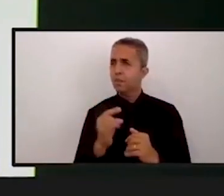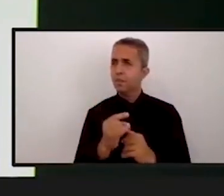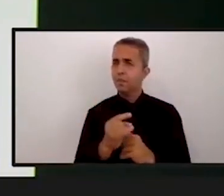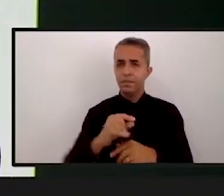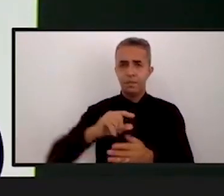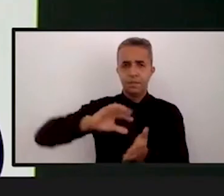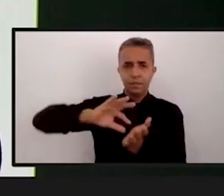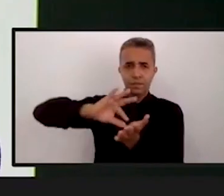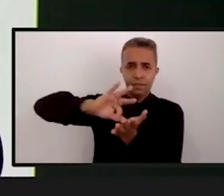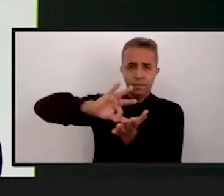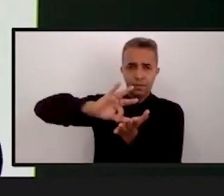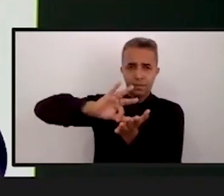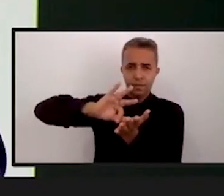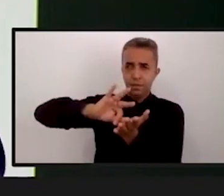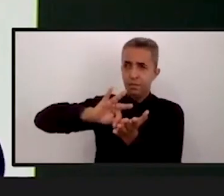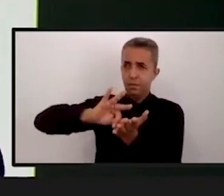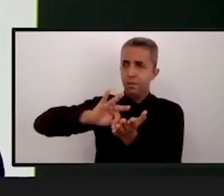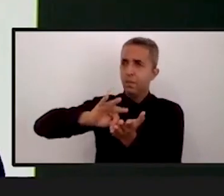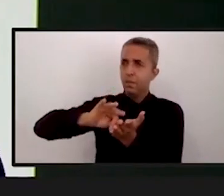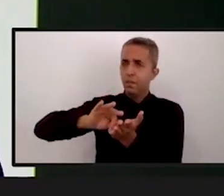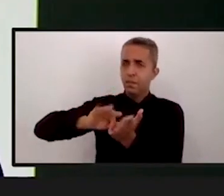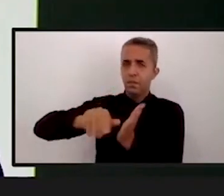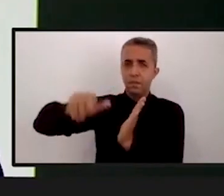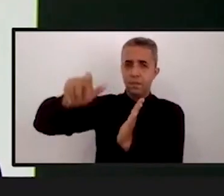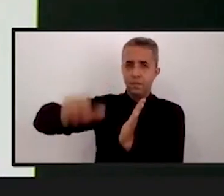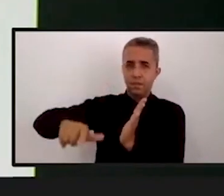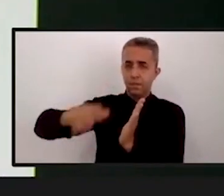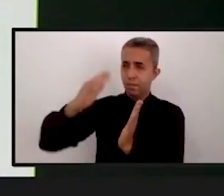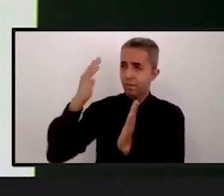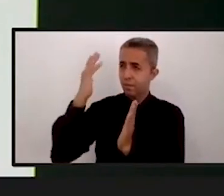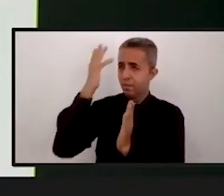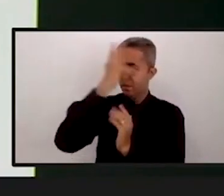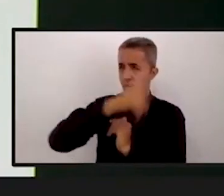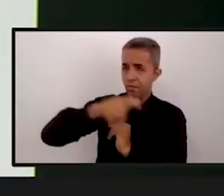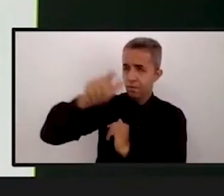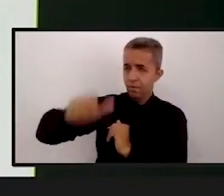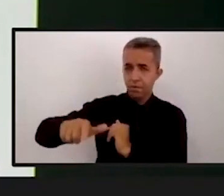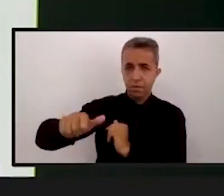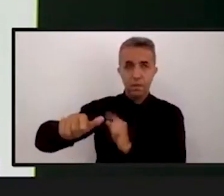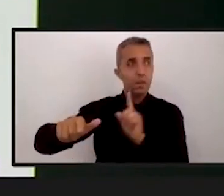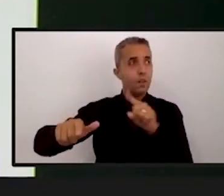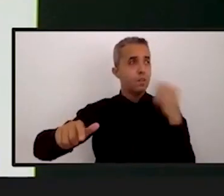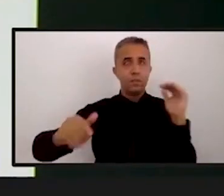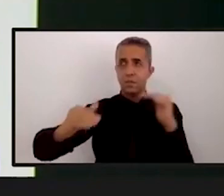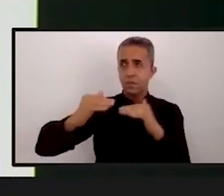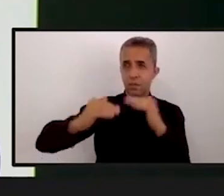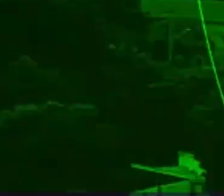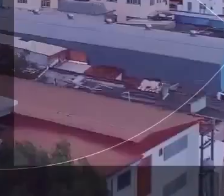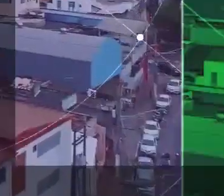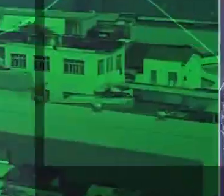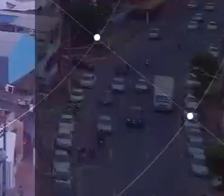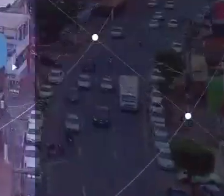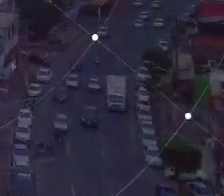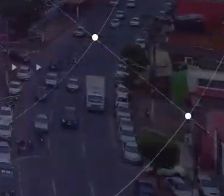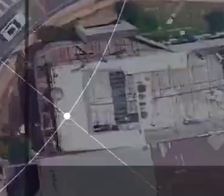do Capital ela sofre um determinado preconceito e discriminação